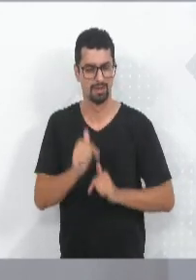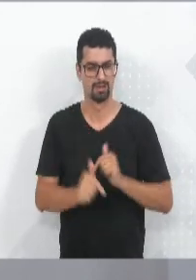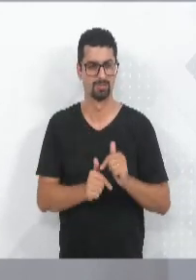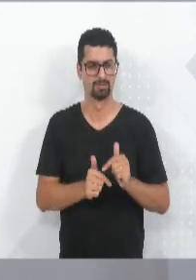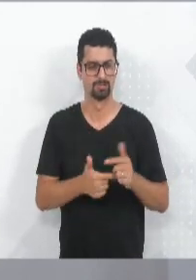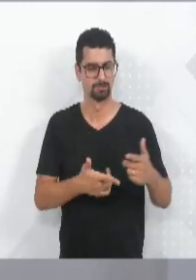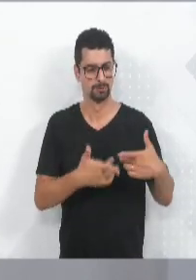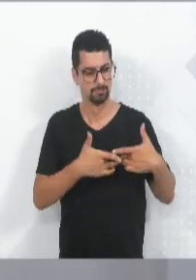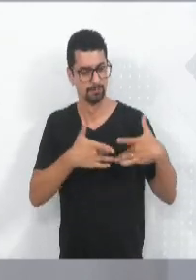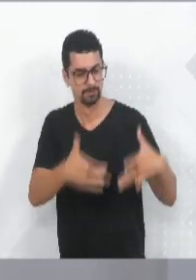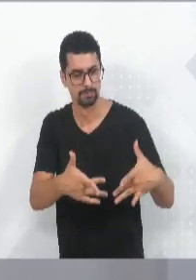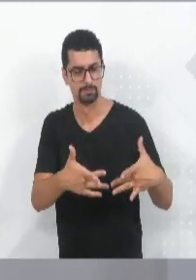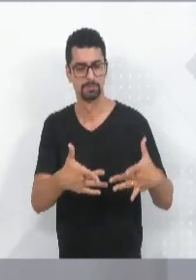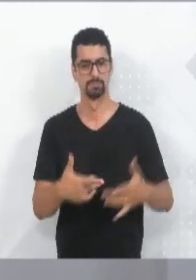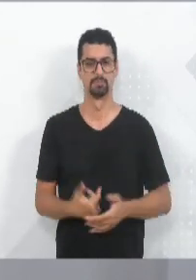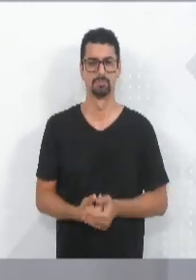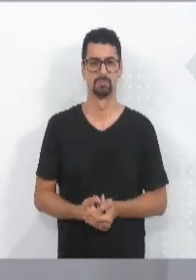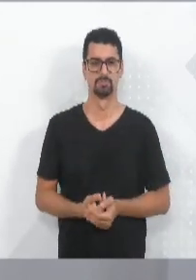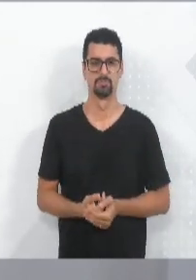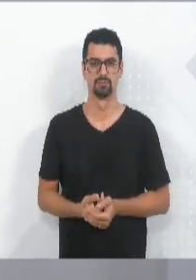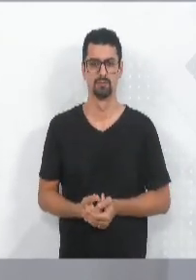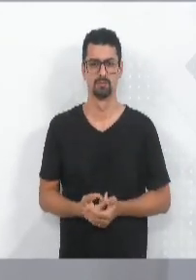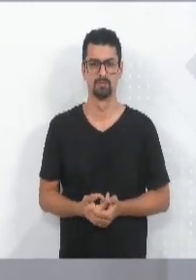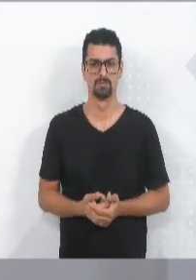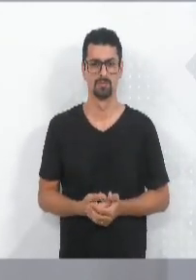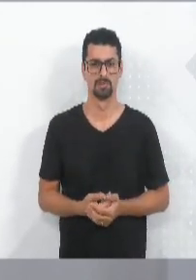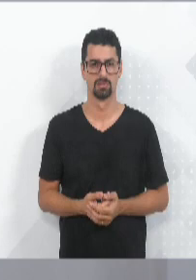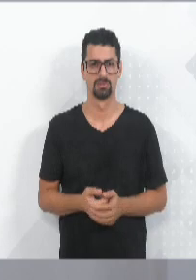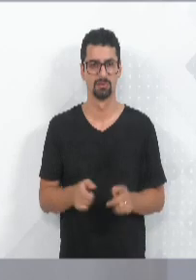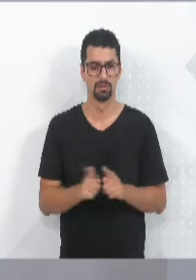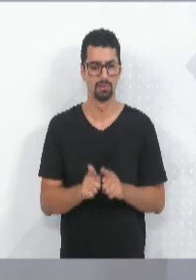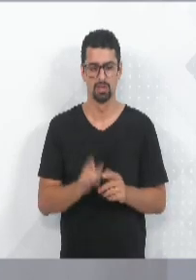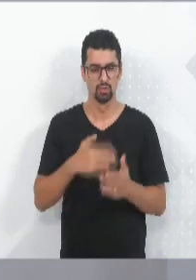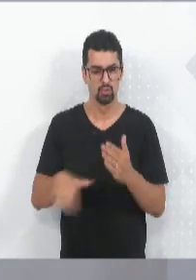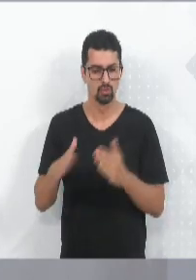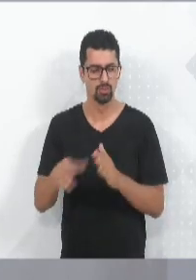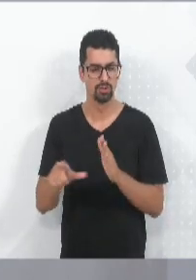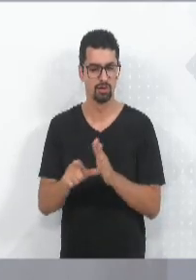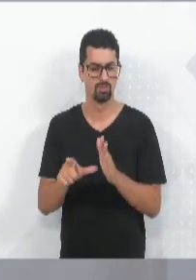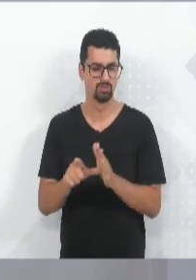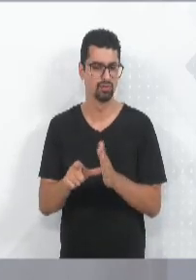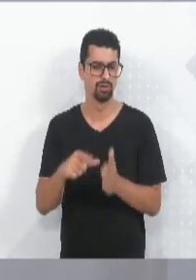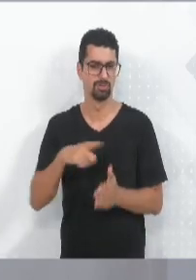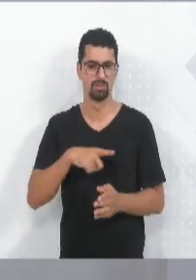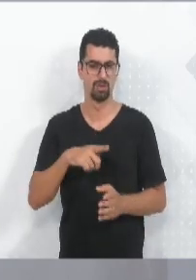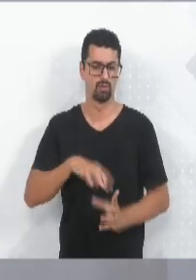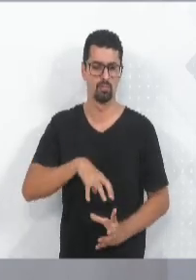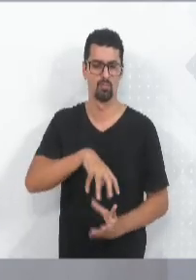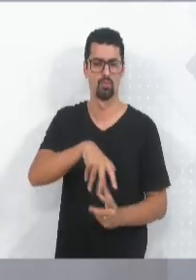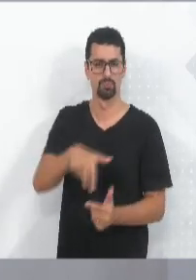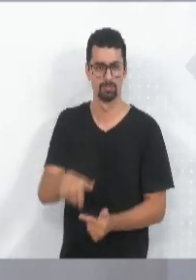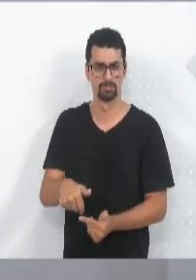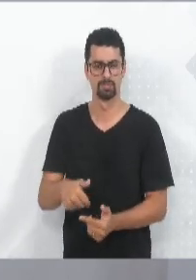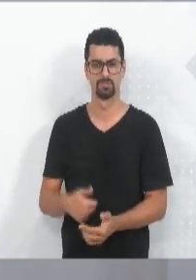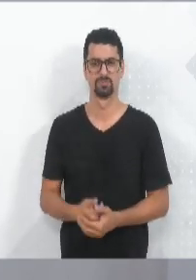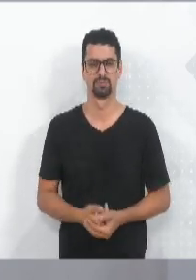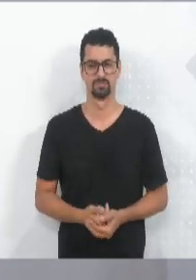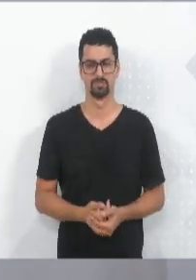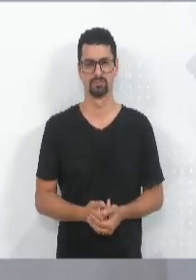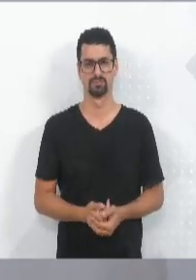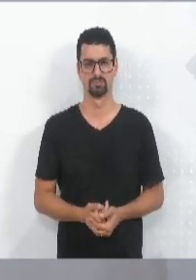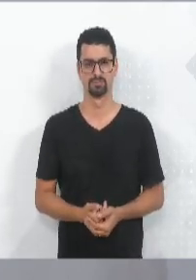filantropia e também por não dizer a todas as lojas maçônicas existentes no universo dizer